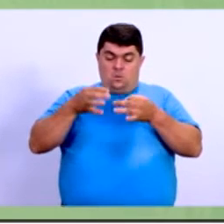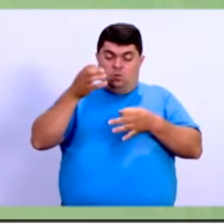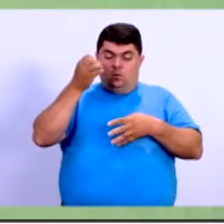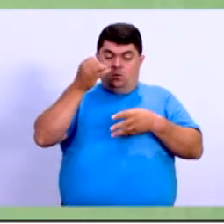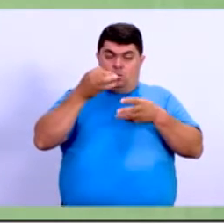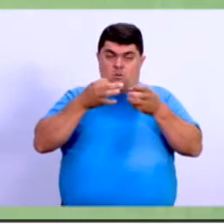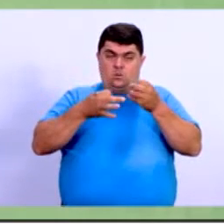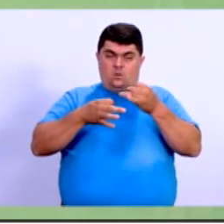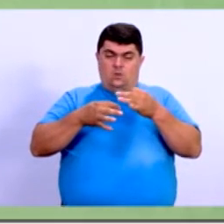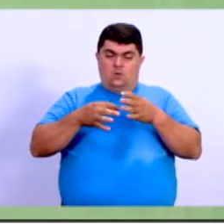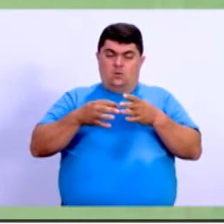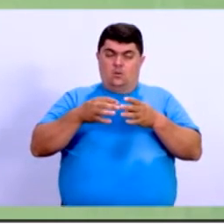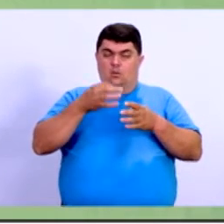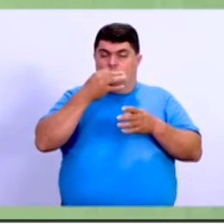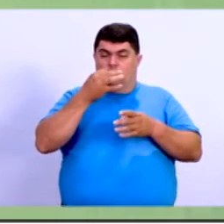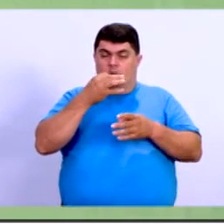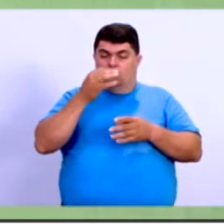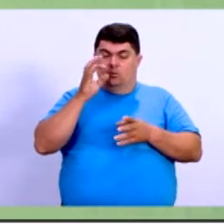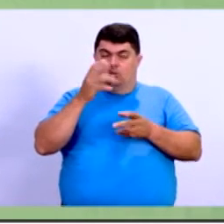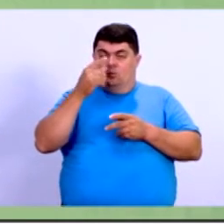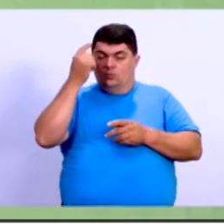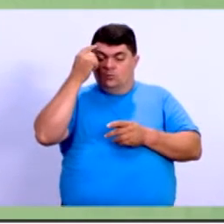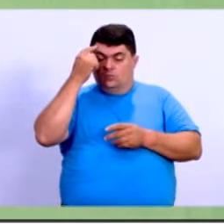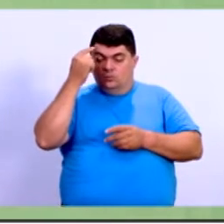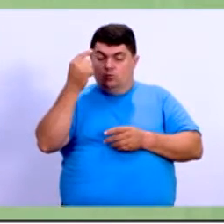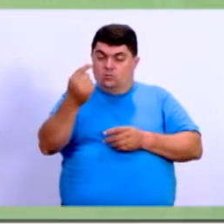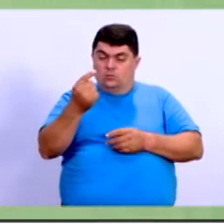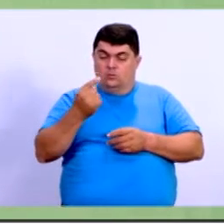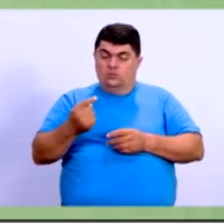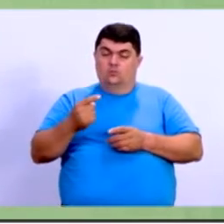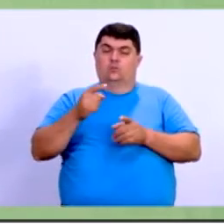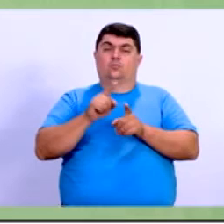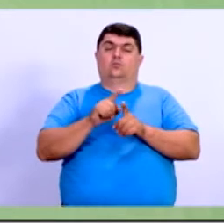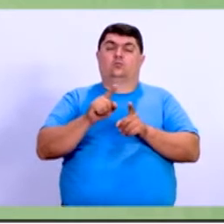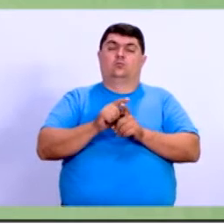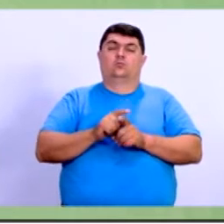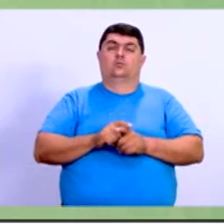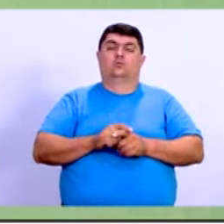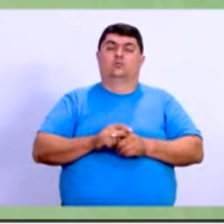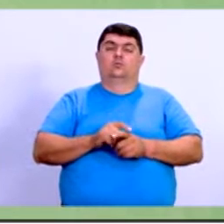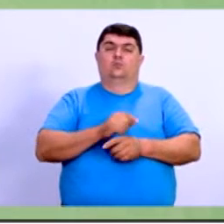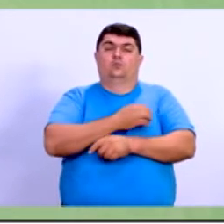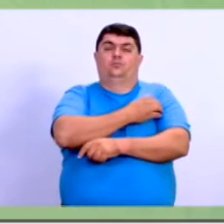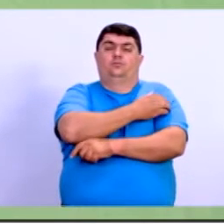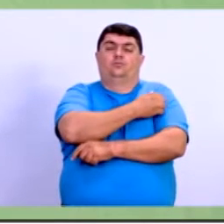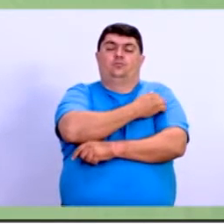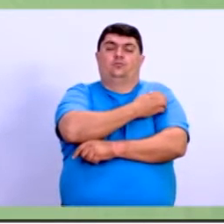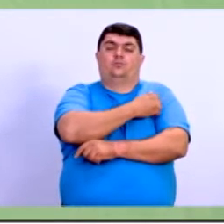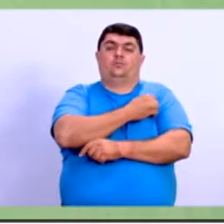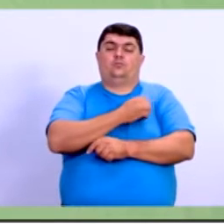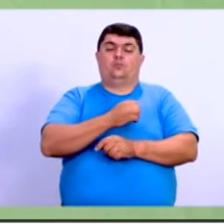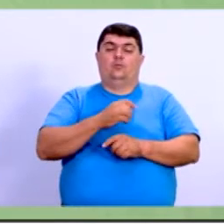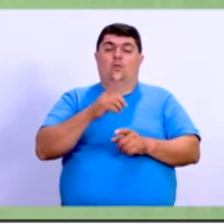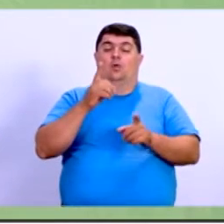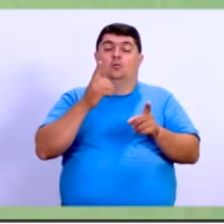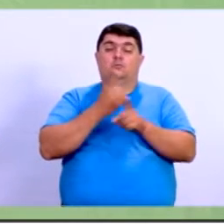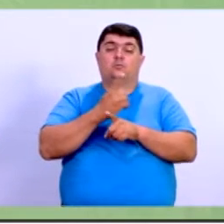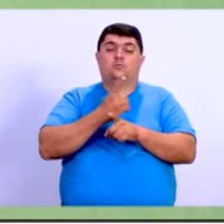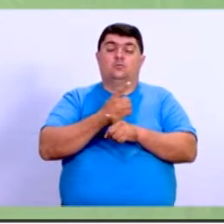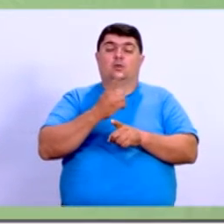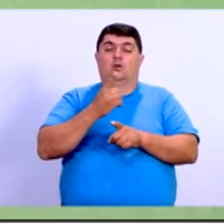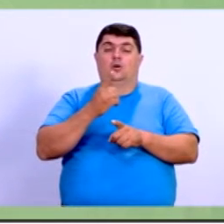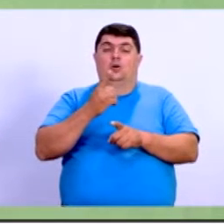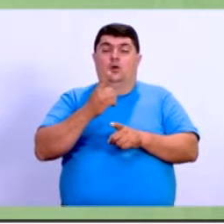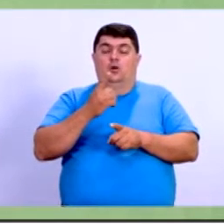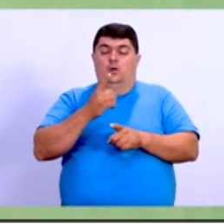vista externo, junto com os atores, e com o sistema. Eu identifico os requisitos funcionais